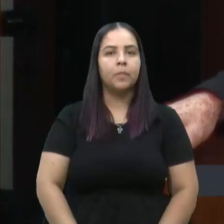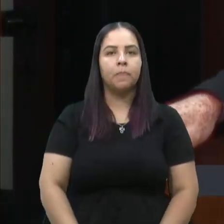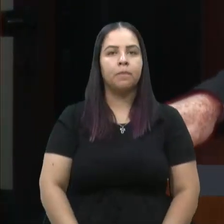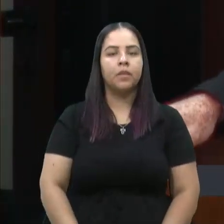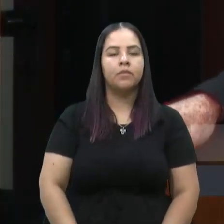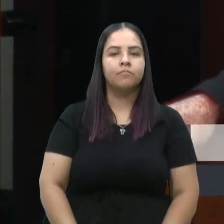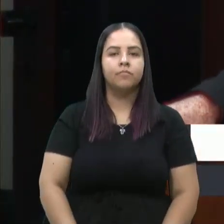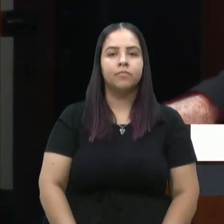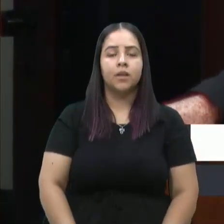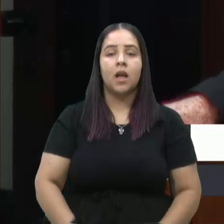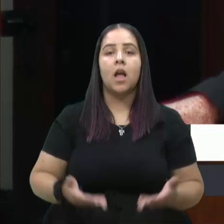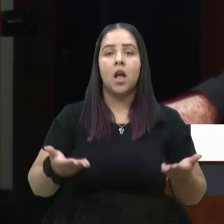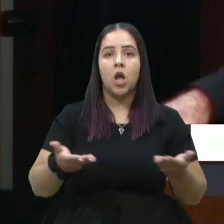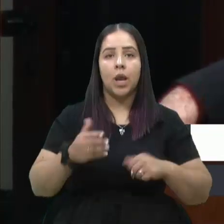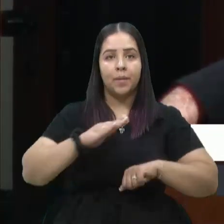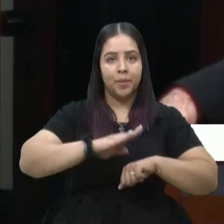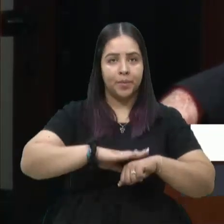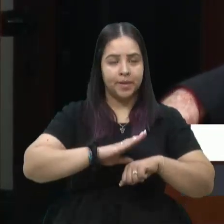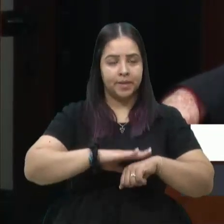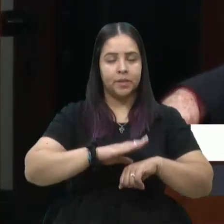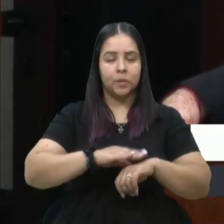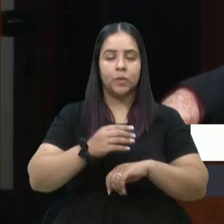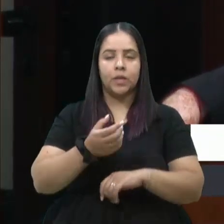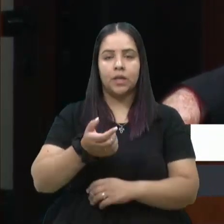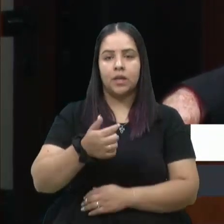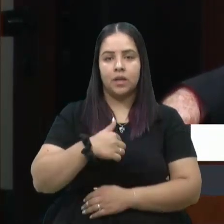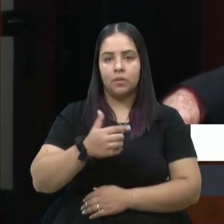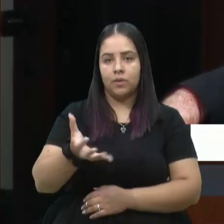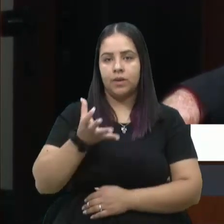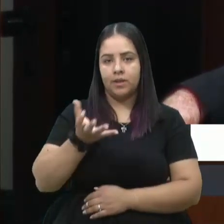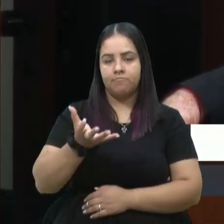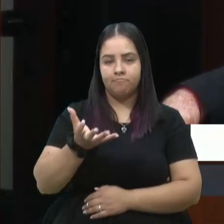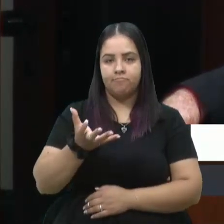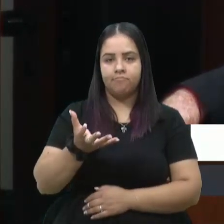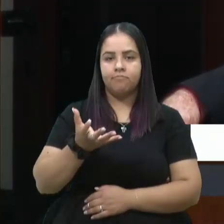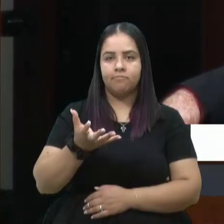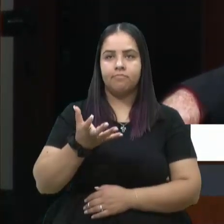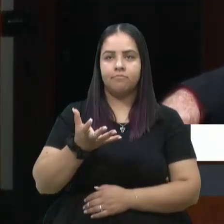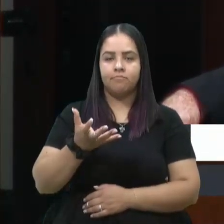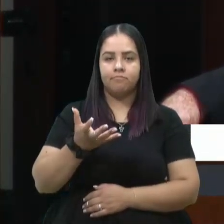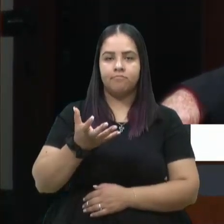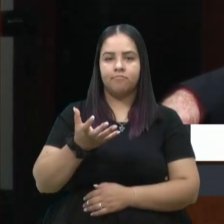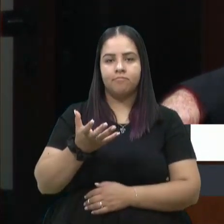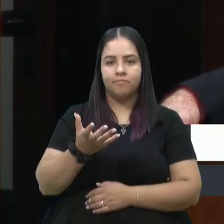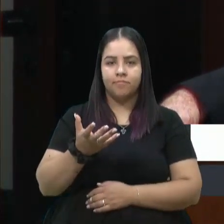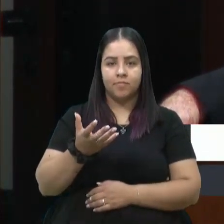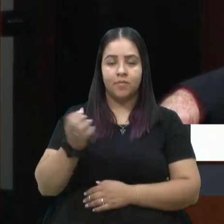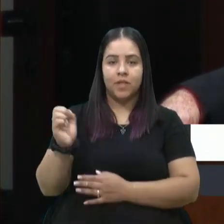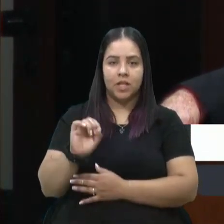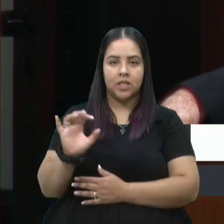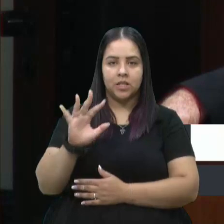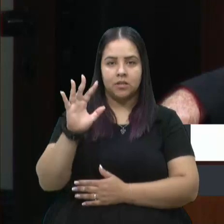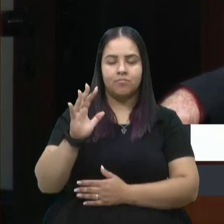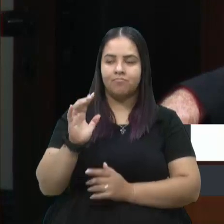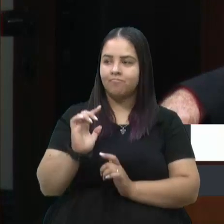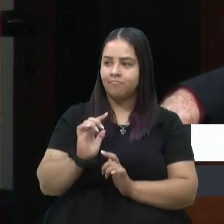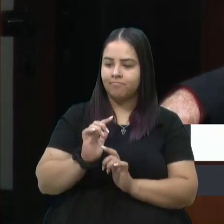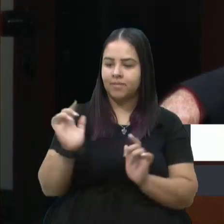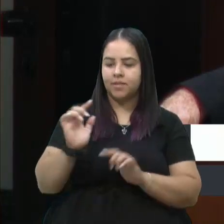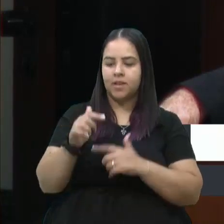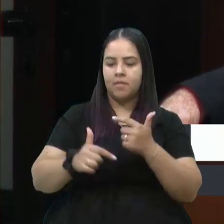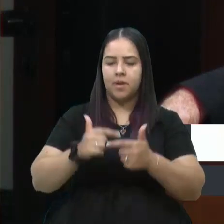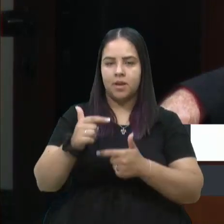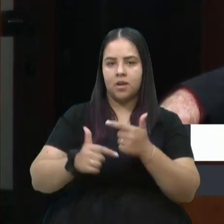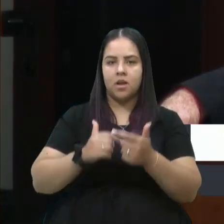faço nesse momento um reconhecimento ao grande trabalho que a Codeca